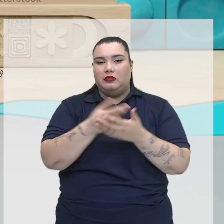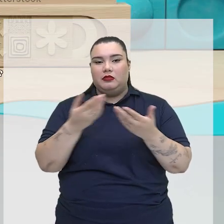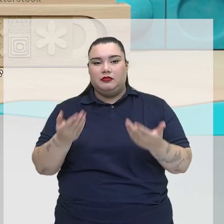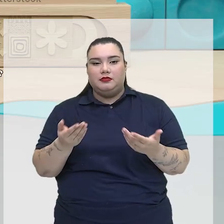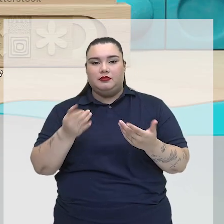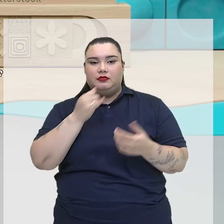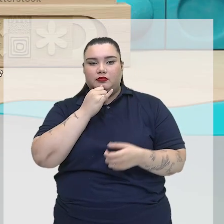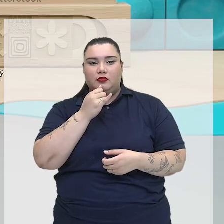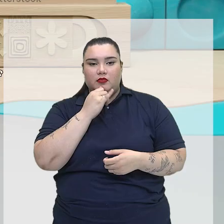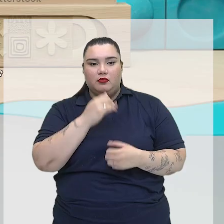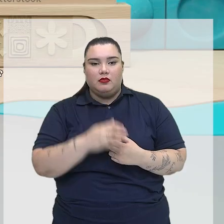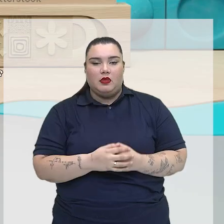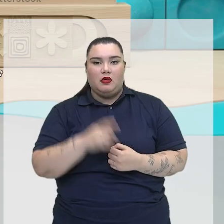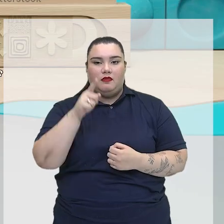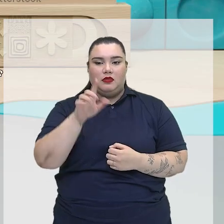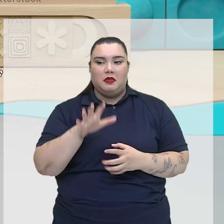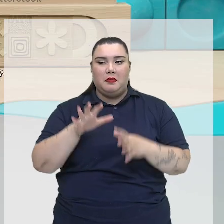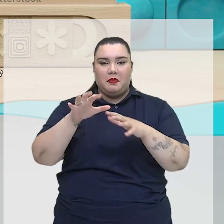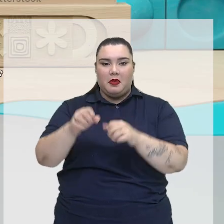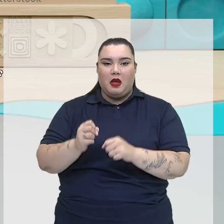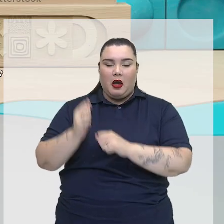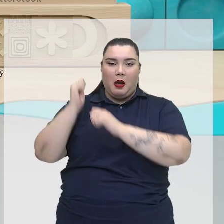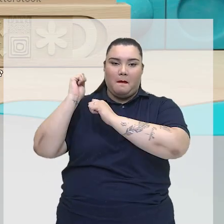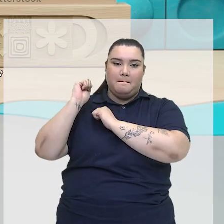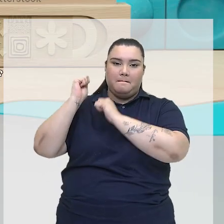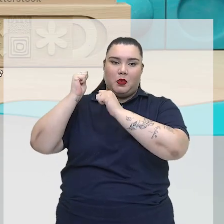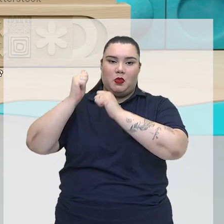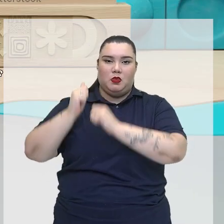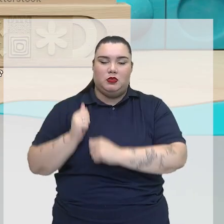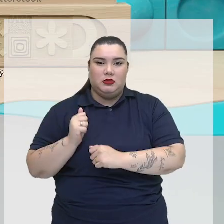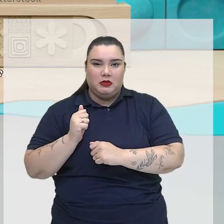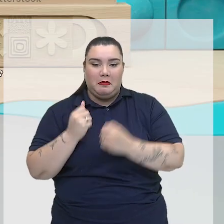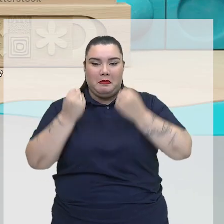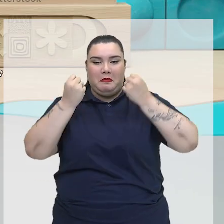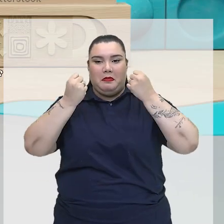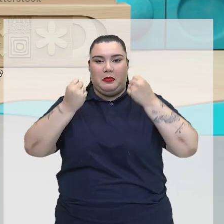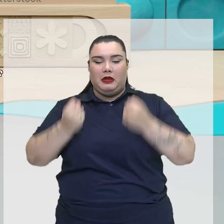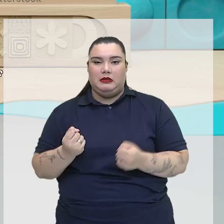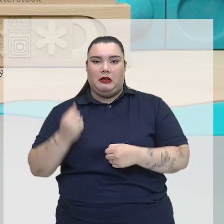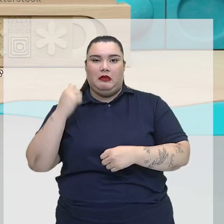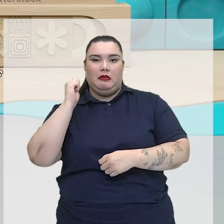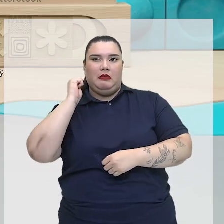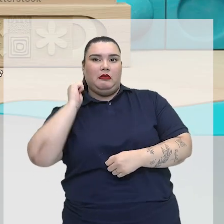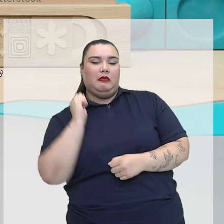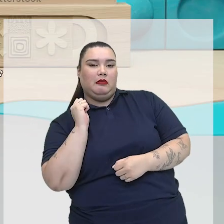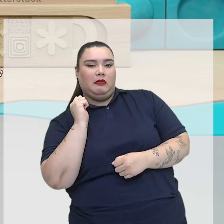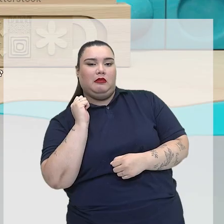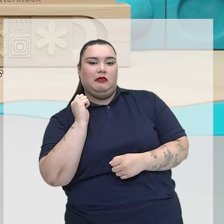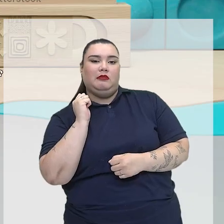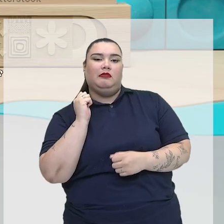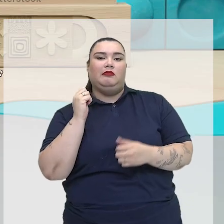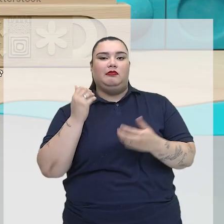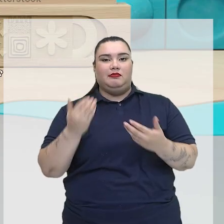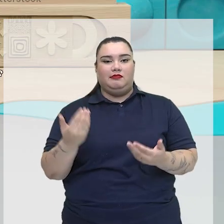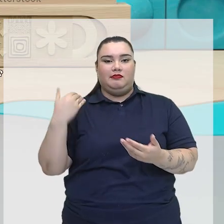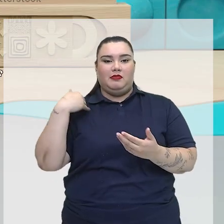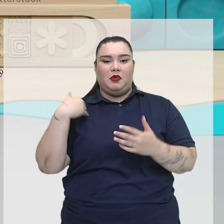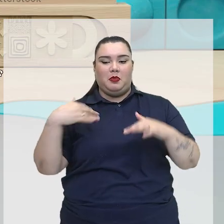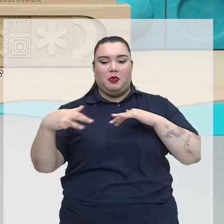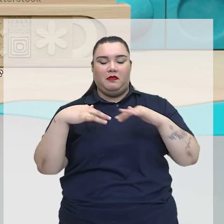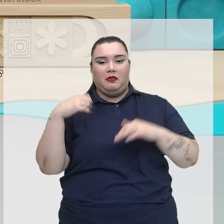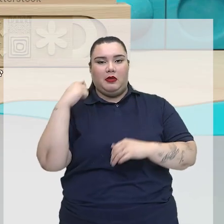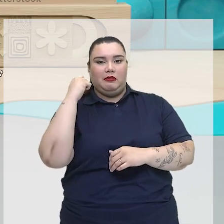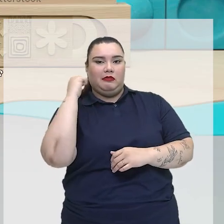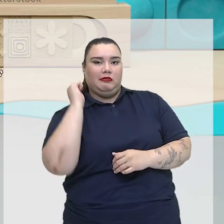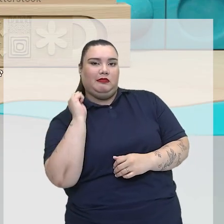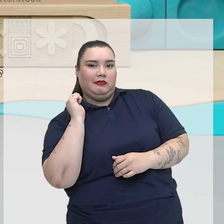você, por exemplo, pega a mochila muito pesada e joga só de um lado do ombro, aí o seu corpo ele tende a fazer o quê? Fazer isso aqui,